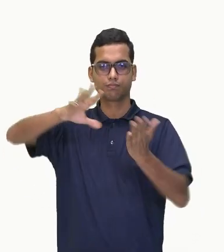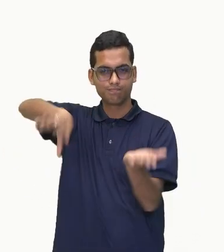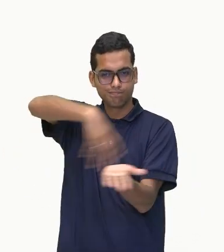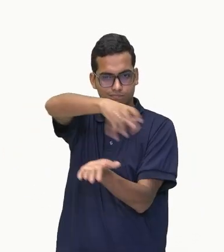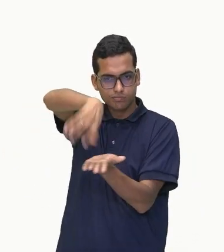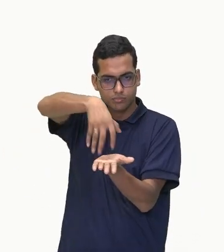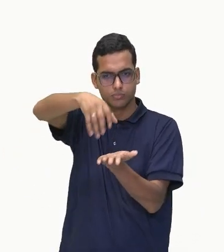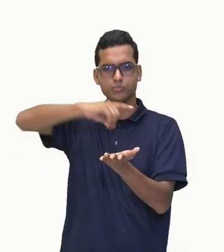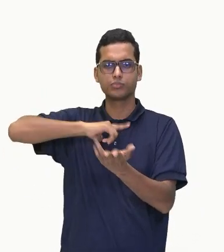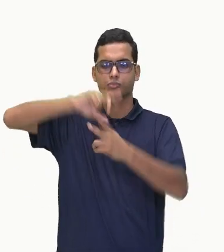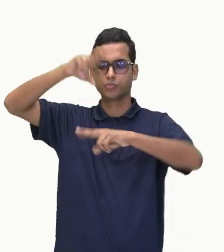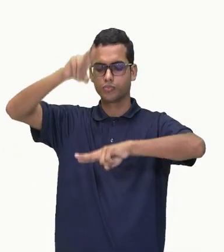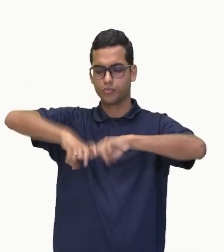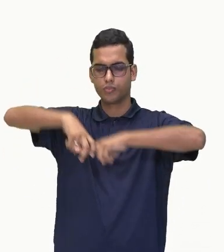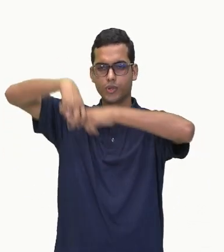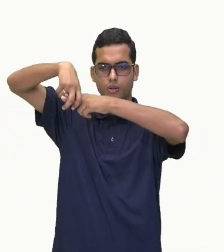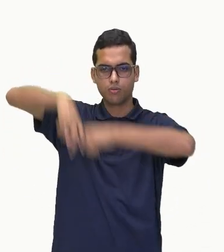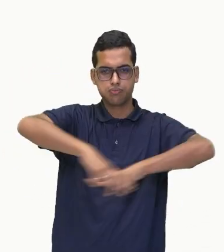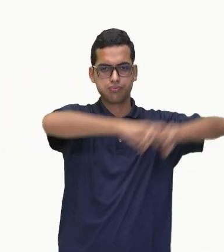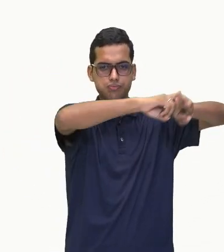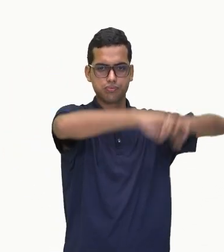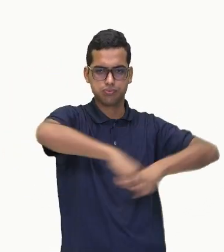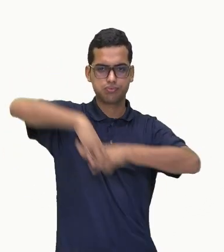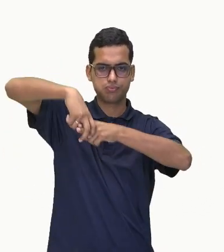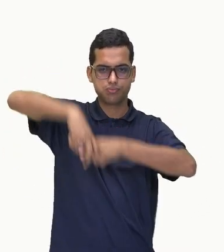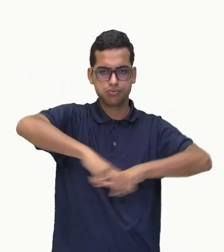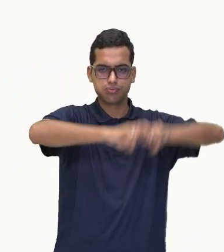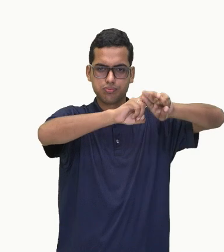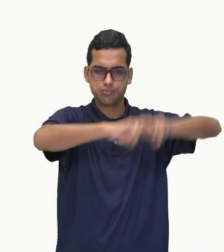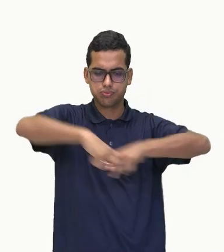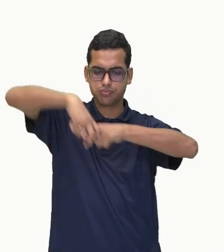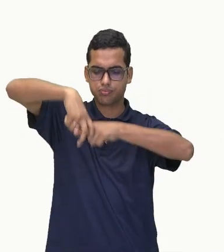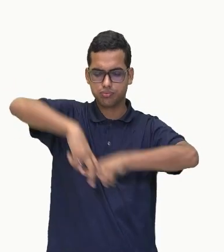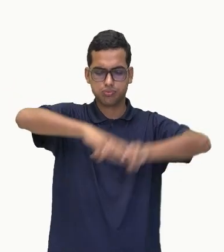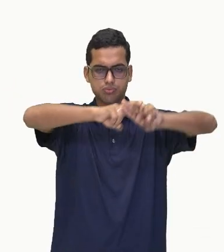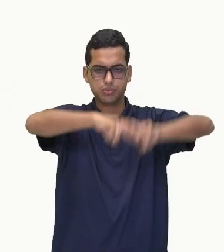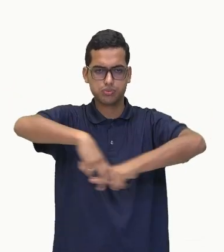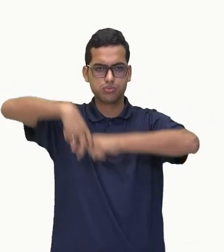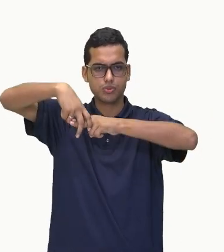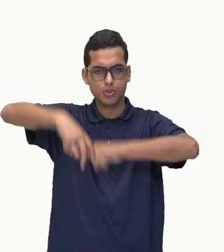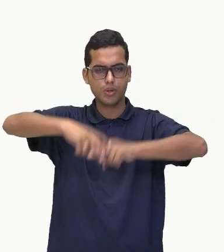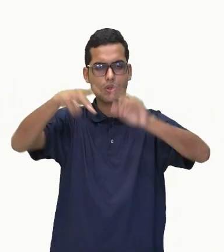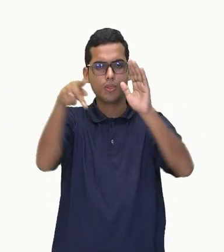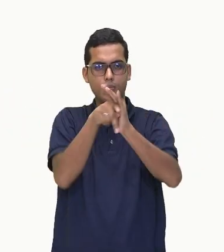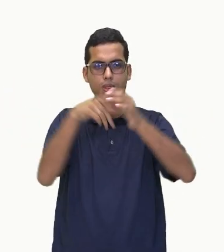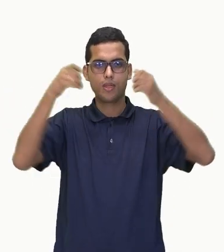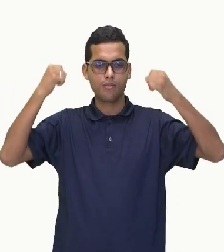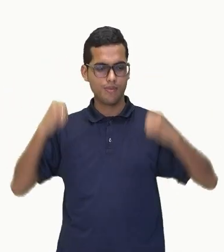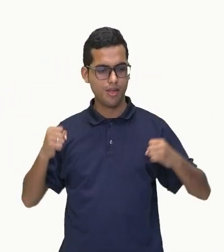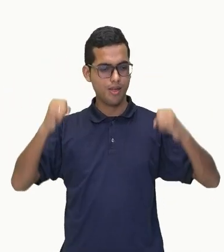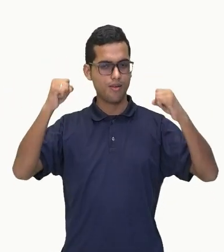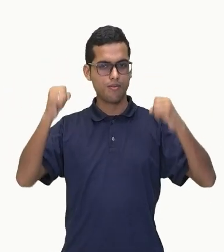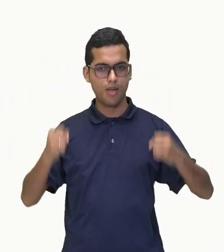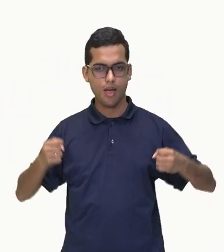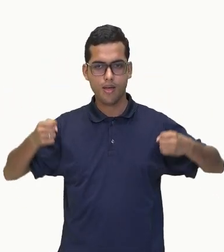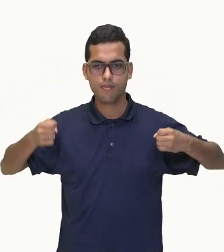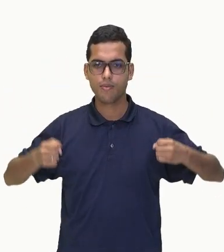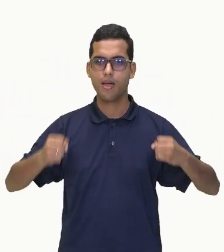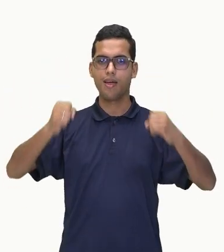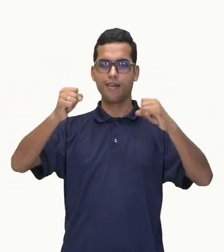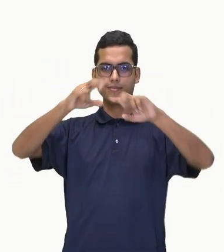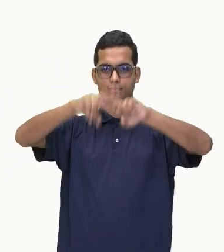eu tenho o movimento oscilatório. Mas o importante aqui é que vocês observem comigo